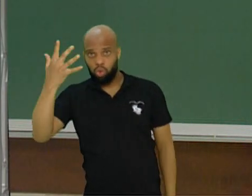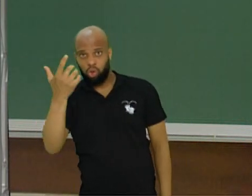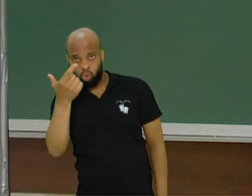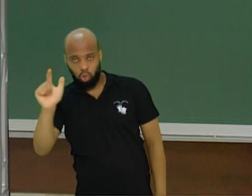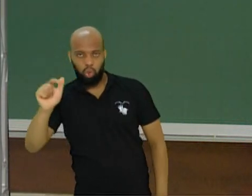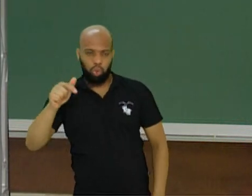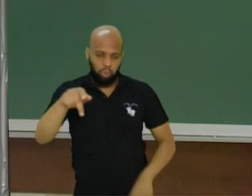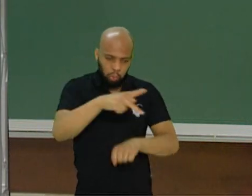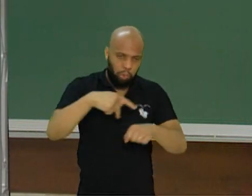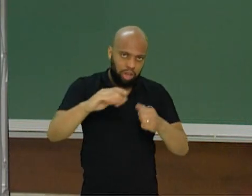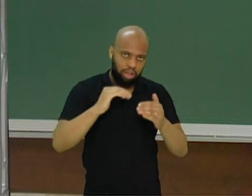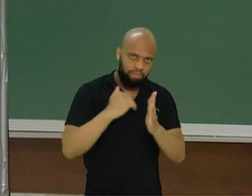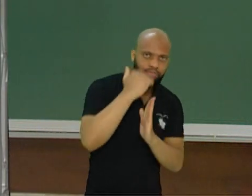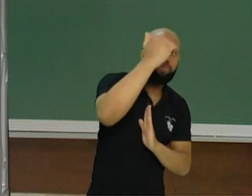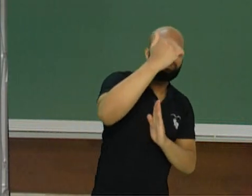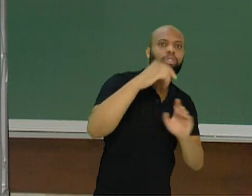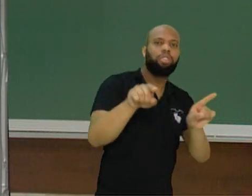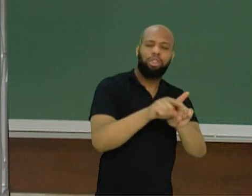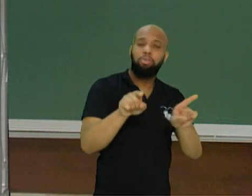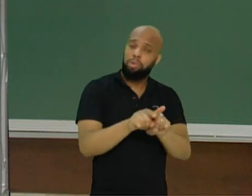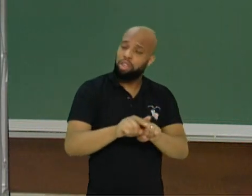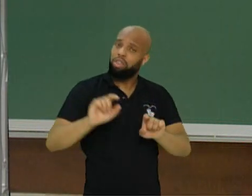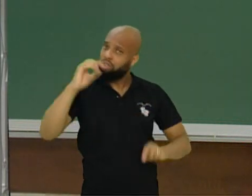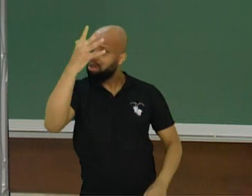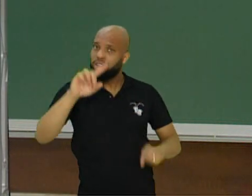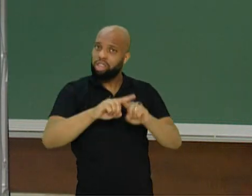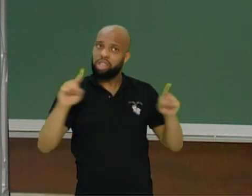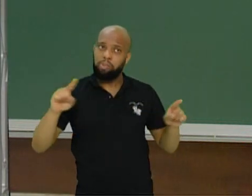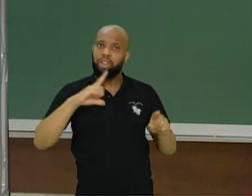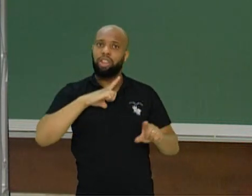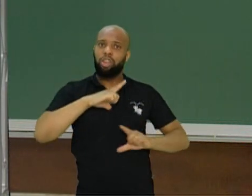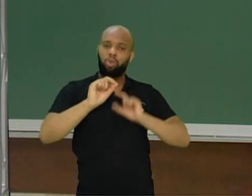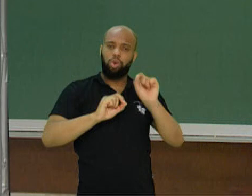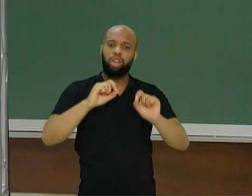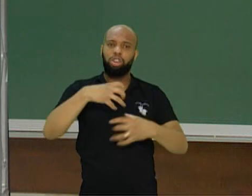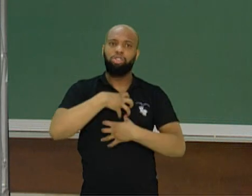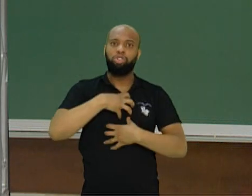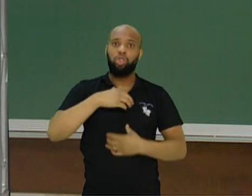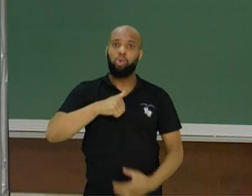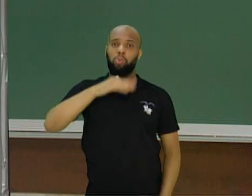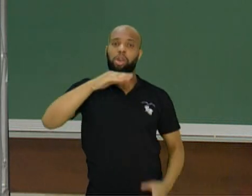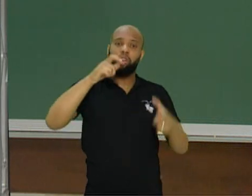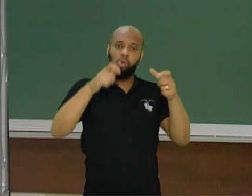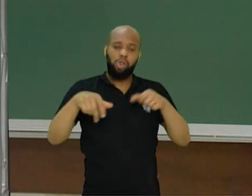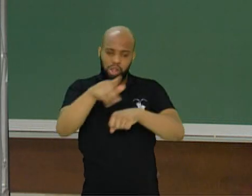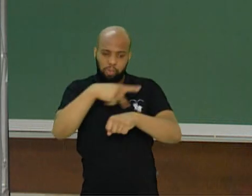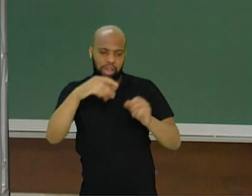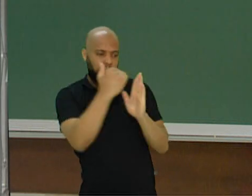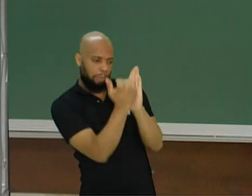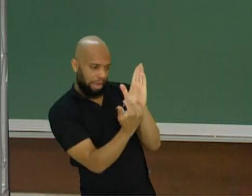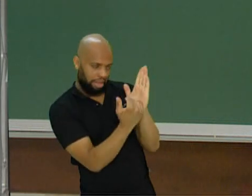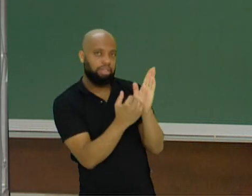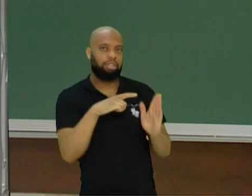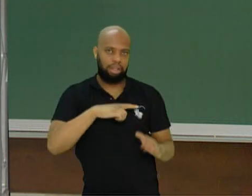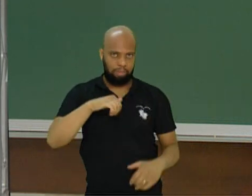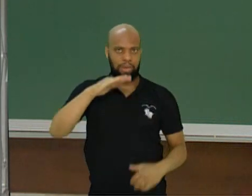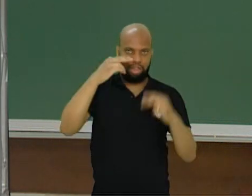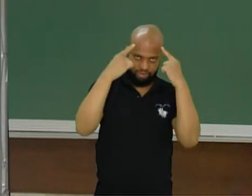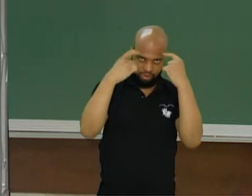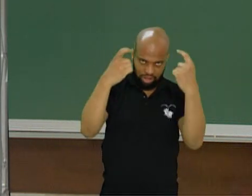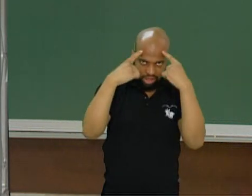países desenvolvidos? Sim, acontece também. Mas o índice ele vai ser mais expressivo nos países